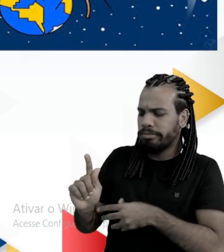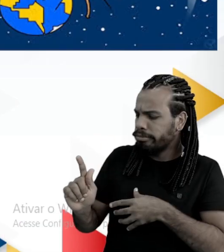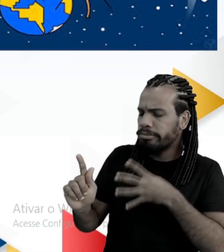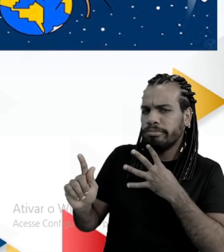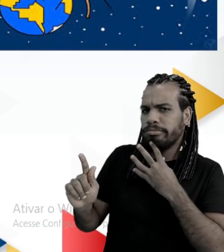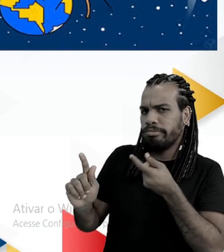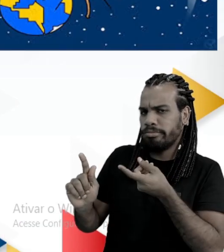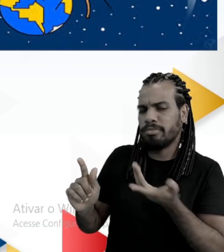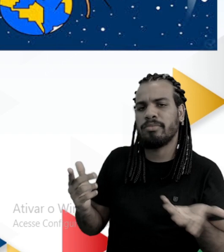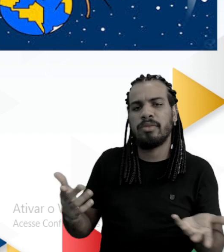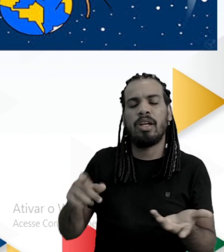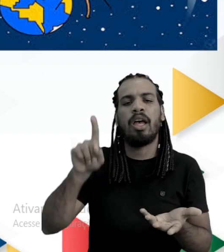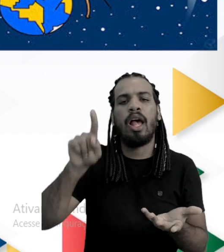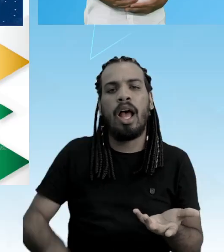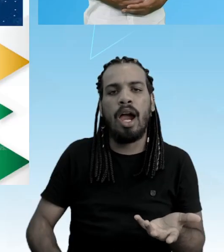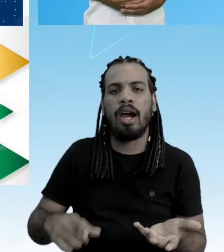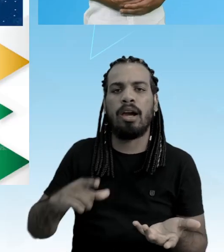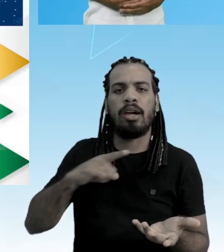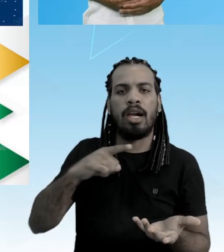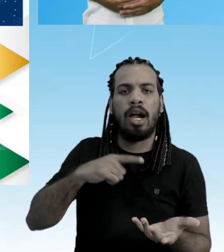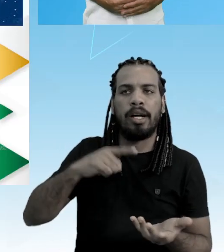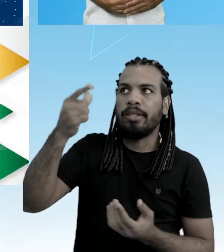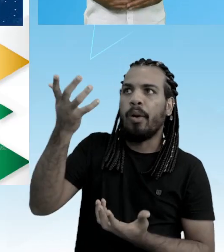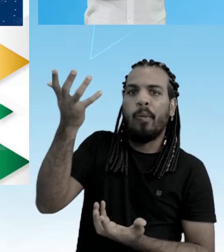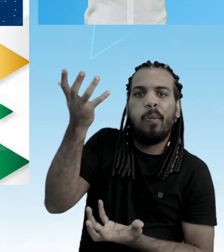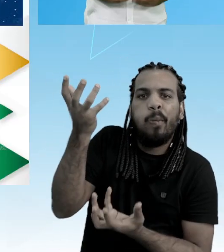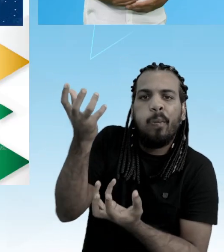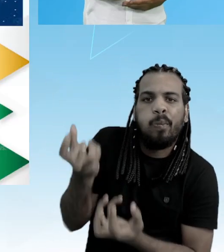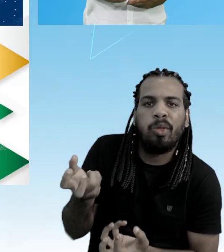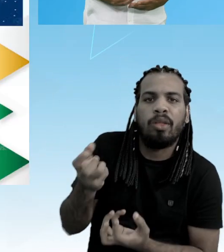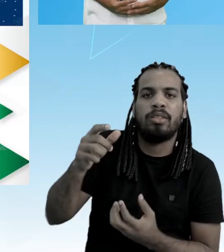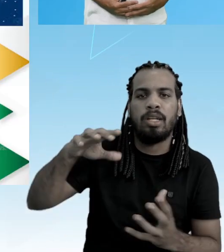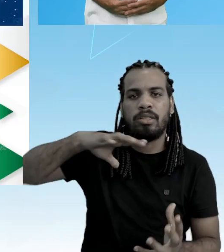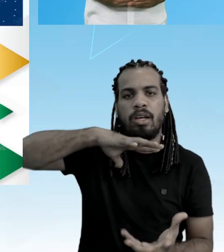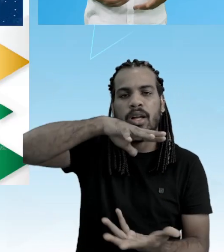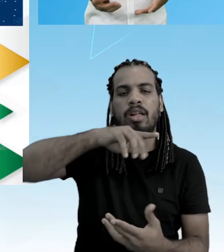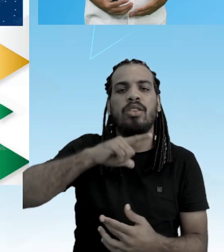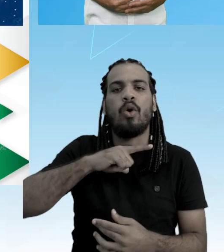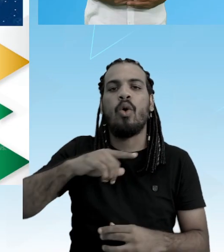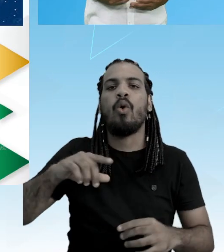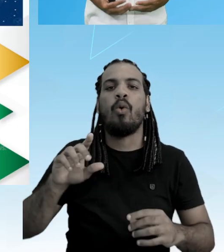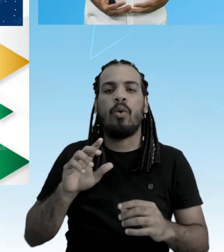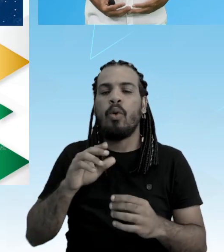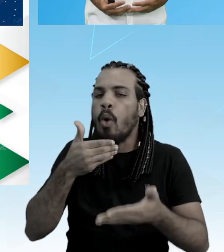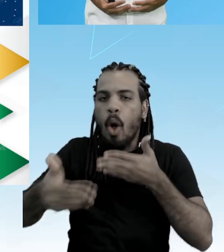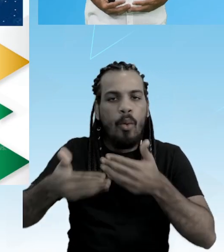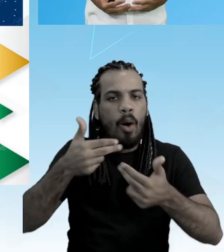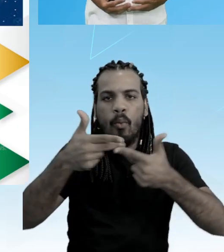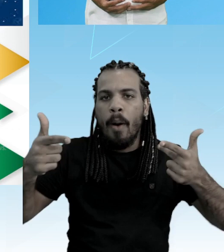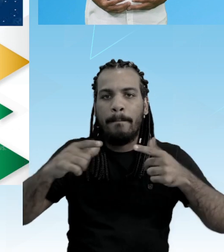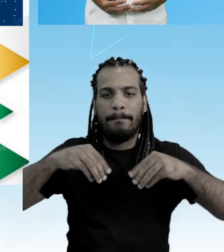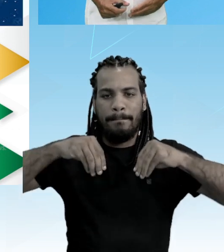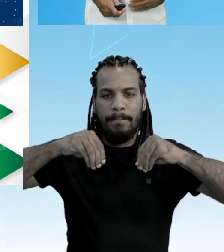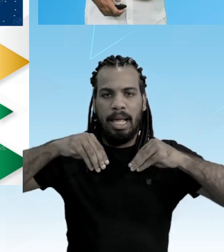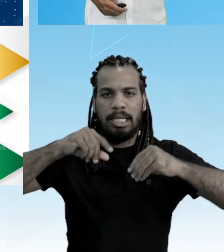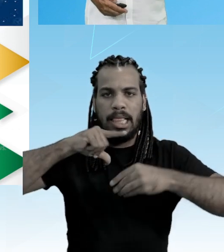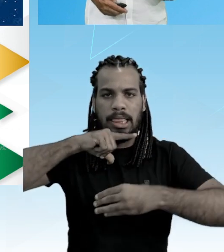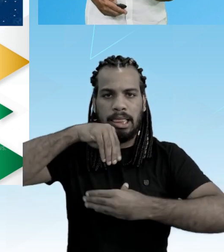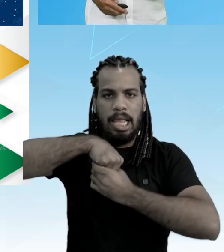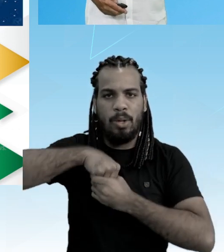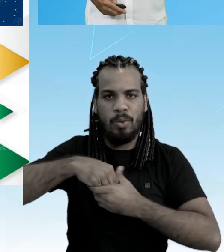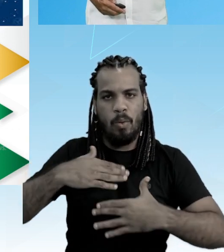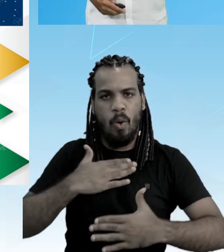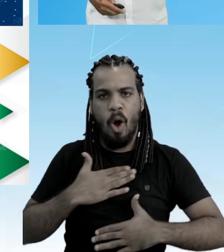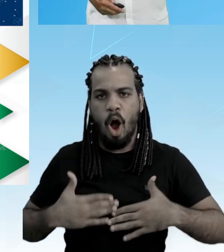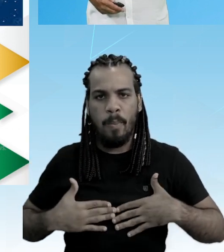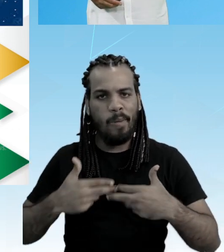de uma força de atração que surge entre todos os corpos que possuem massa. E aí,